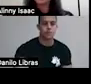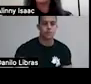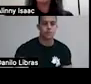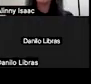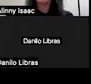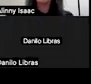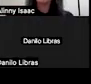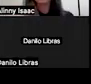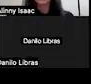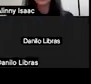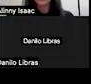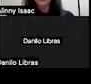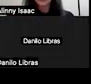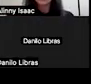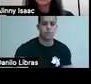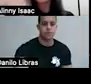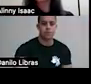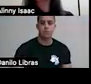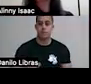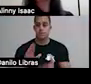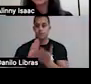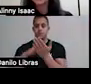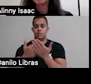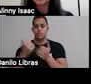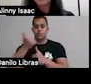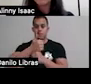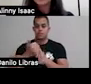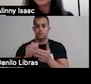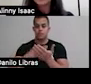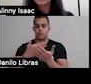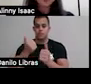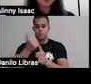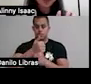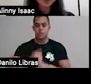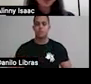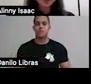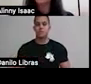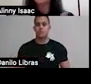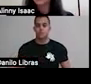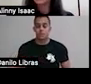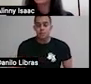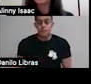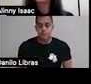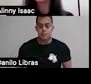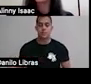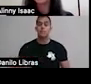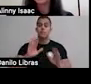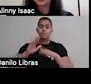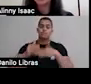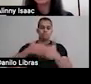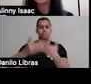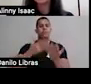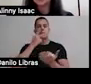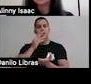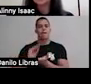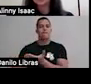conseguiria refletir em alguns outros, né, situações tardiamente. Mas aí ficou ainda faltando a gente